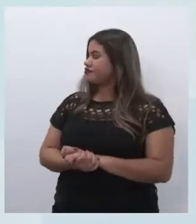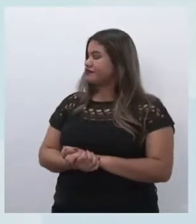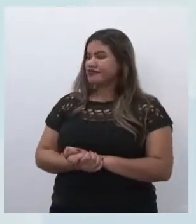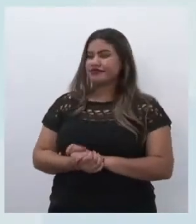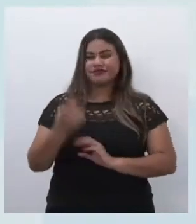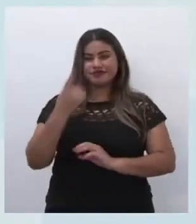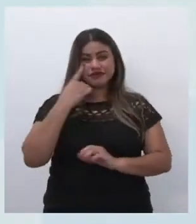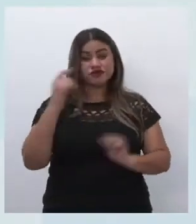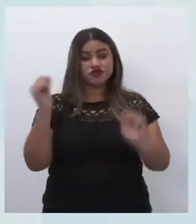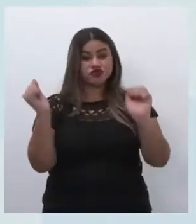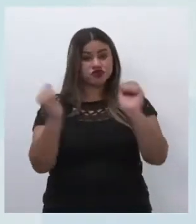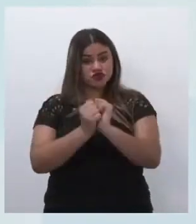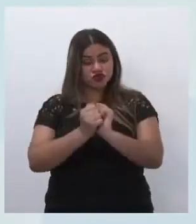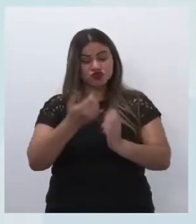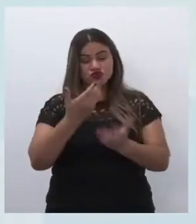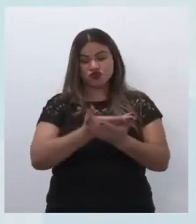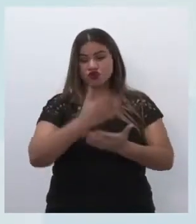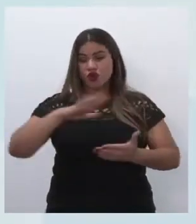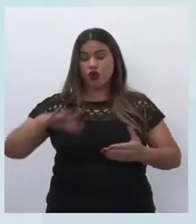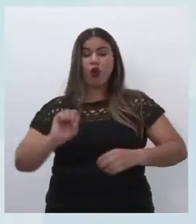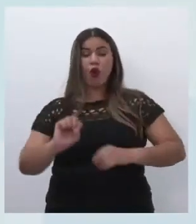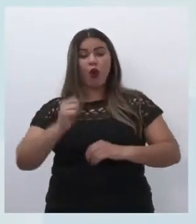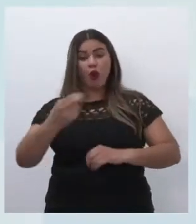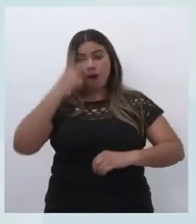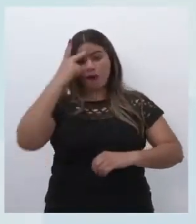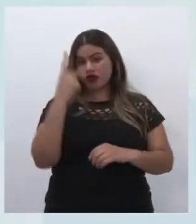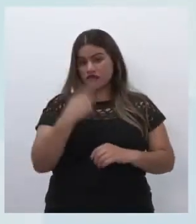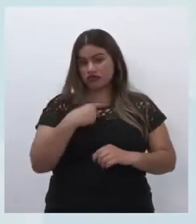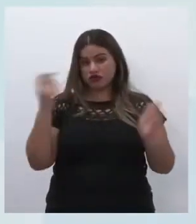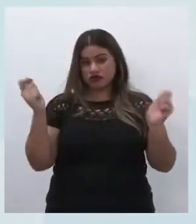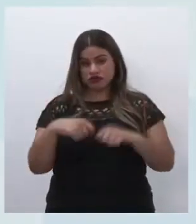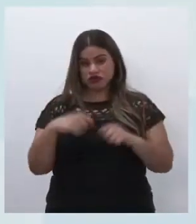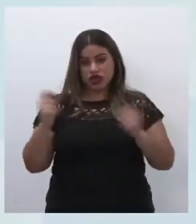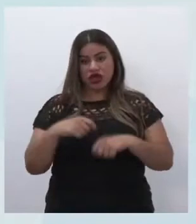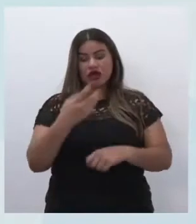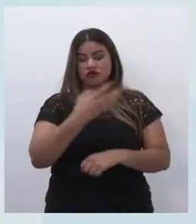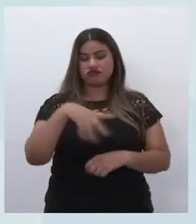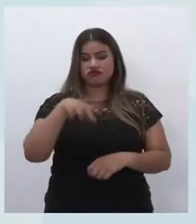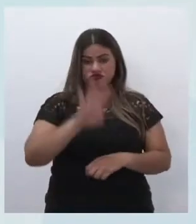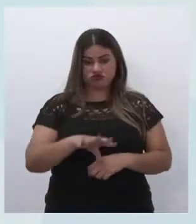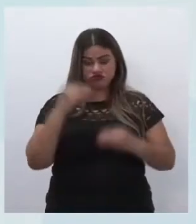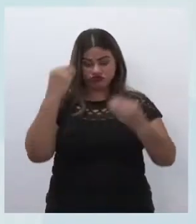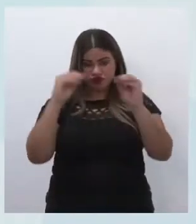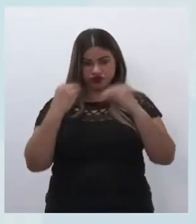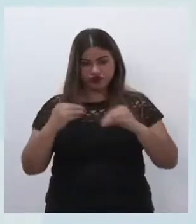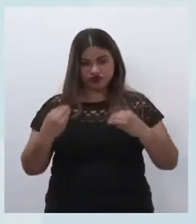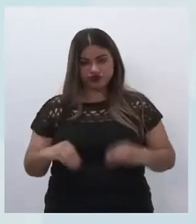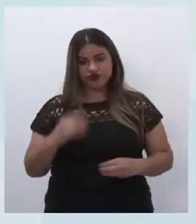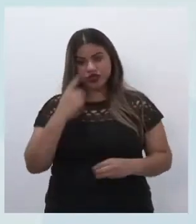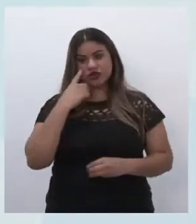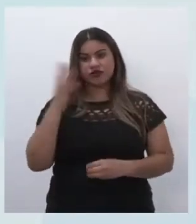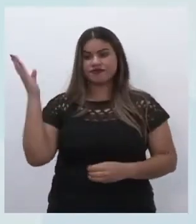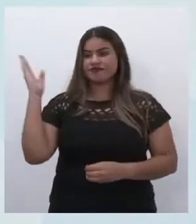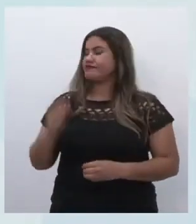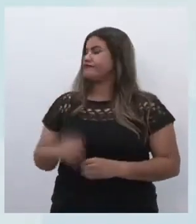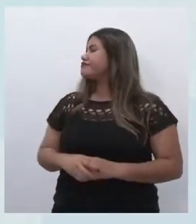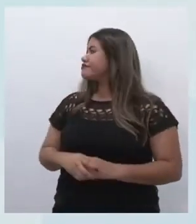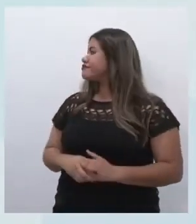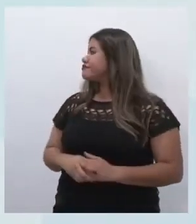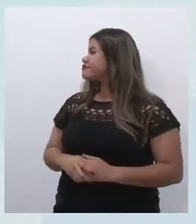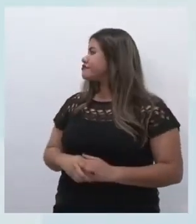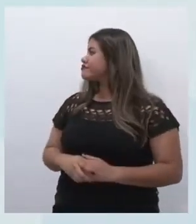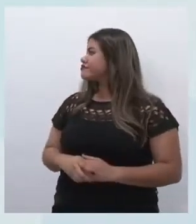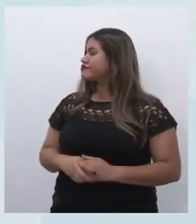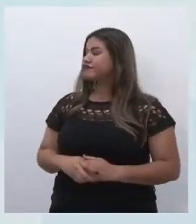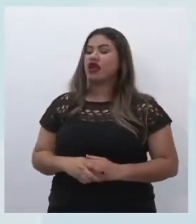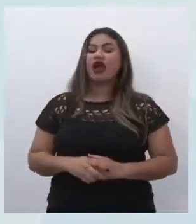com eles, ou mesmo individual, depois passa para o coletivo. E aí constrói essa tabelinha aí,